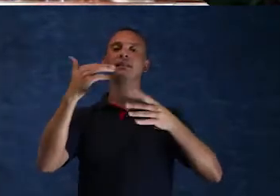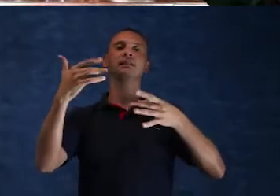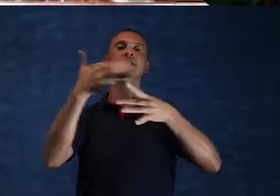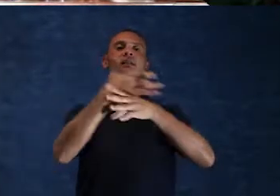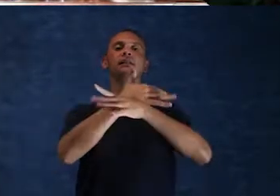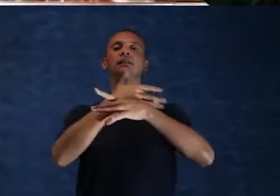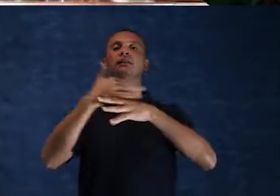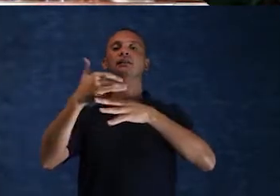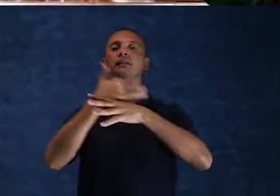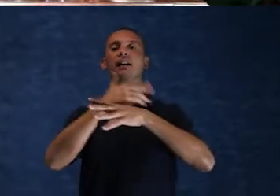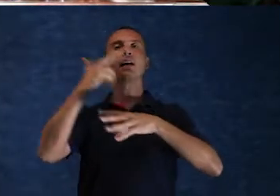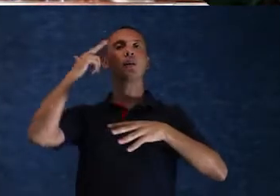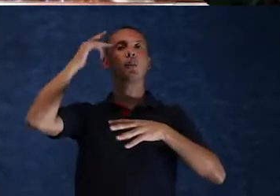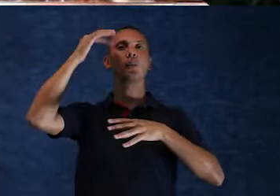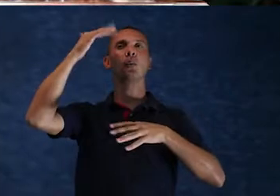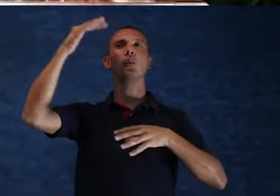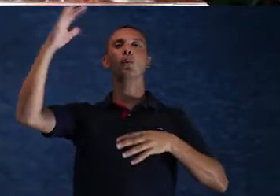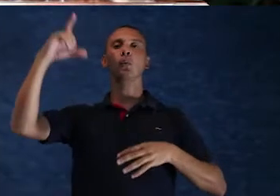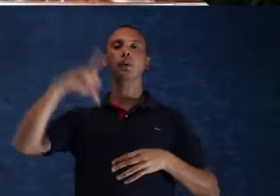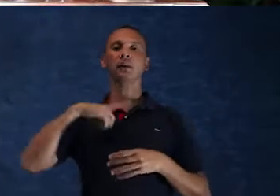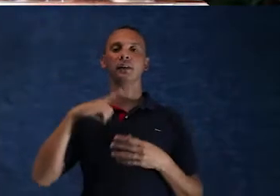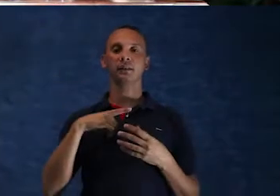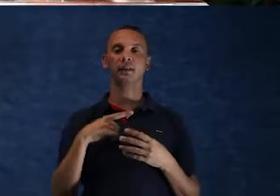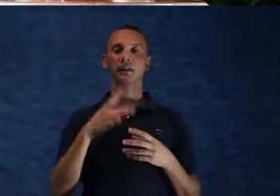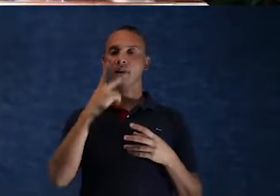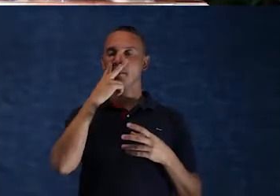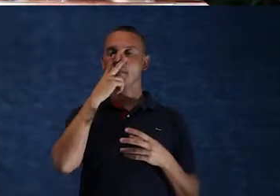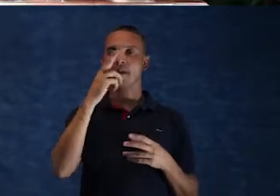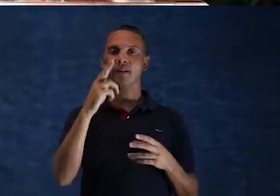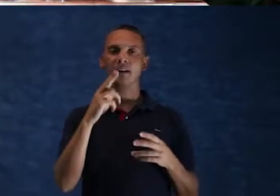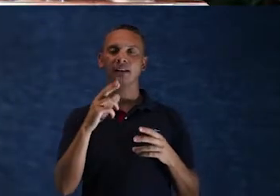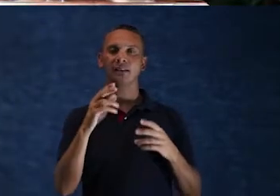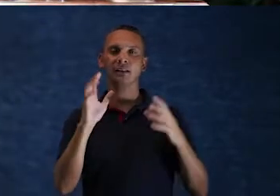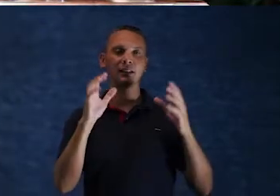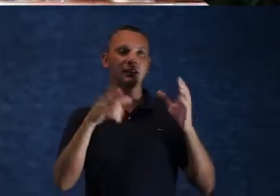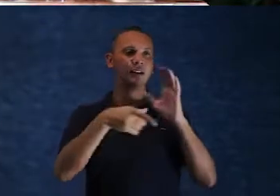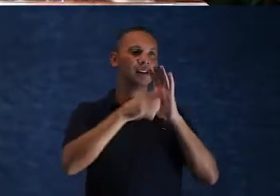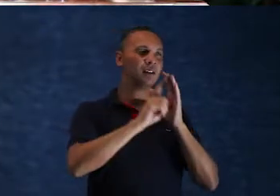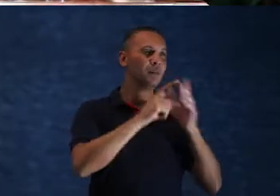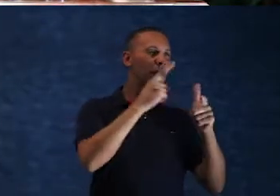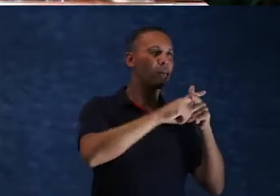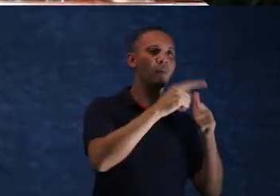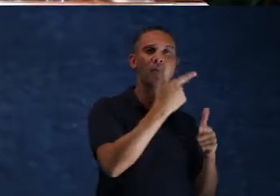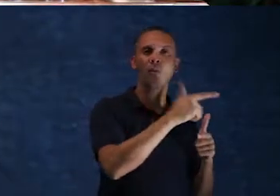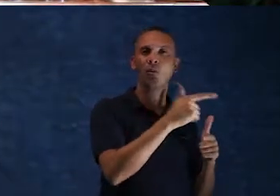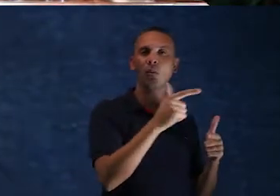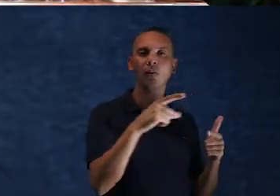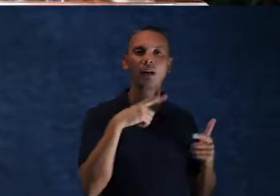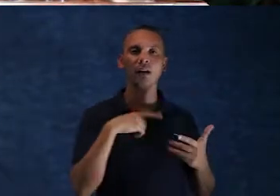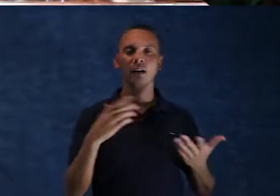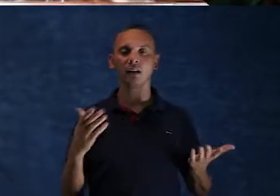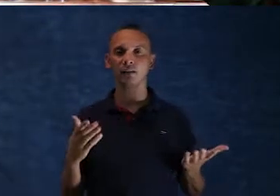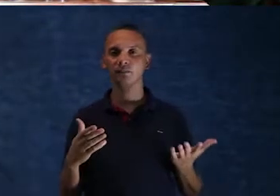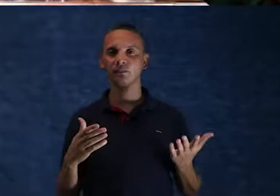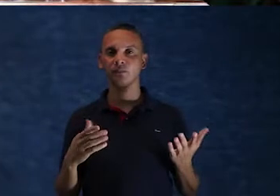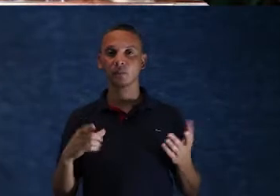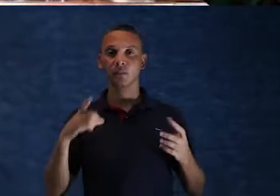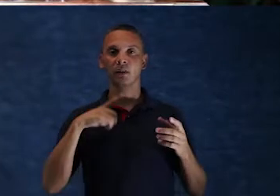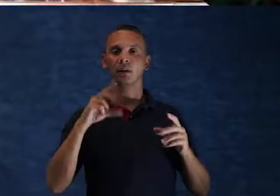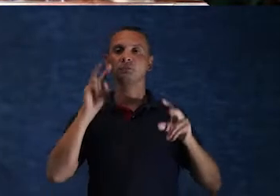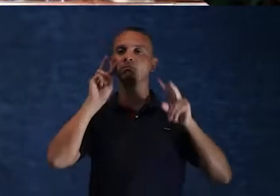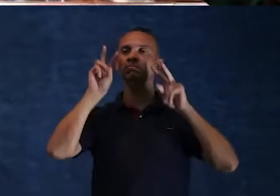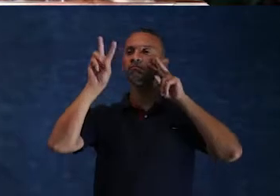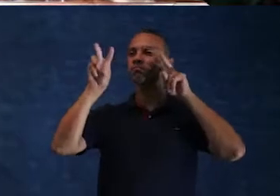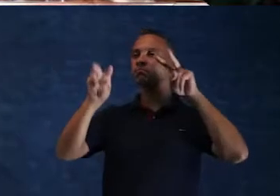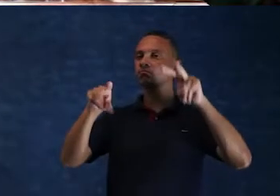metáfora do país, cuja duplicidade sombria é construída. Categorizado como composição de evidente teor ufanista,